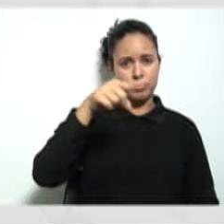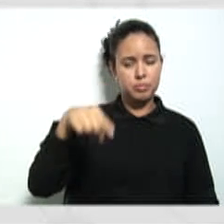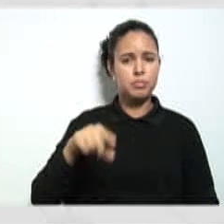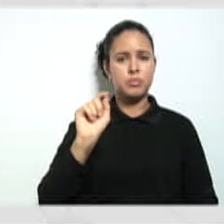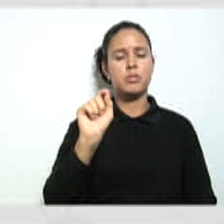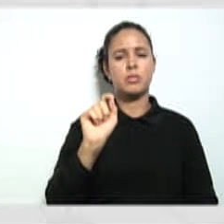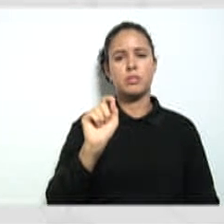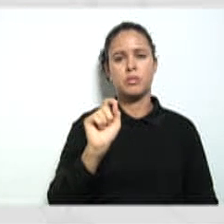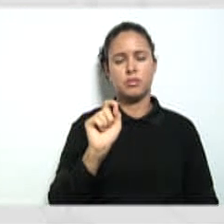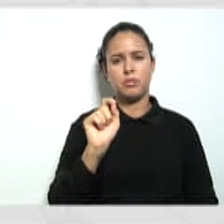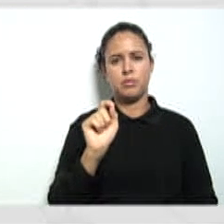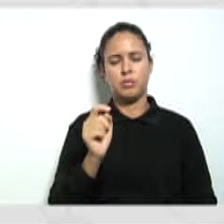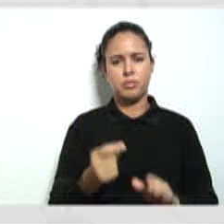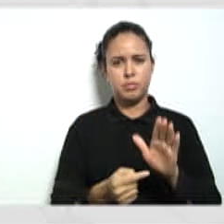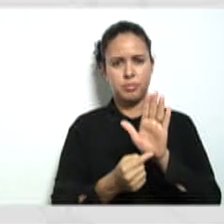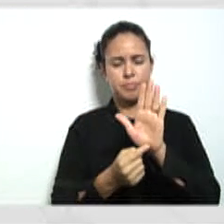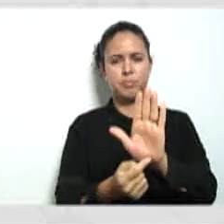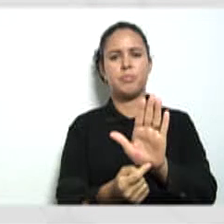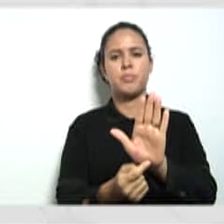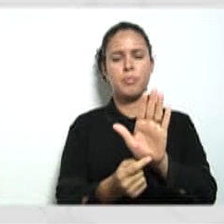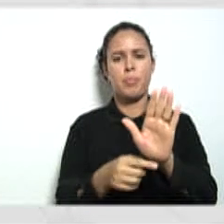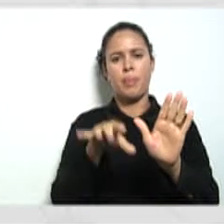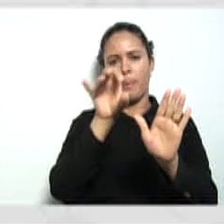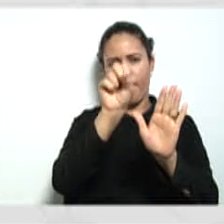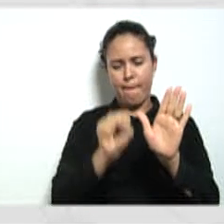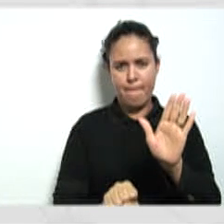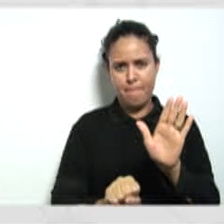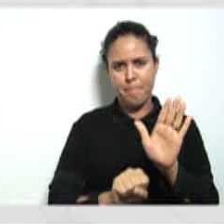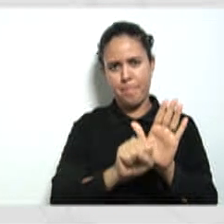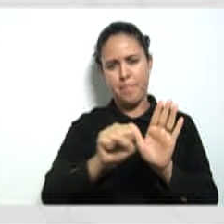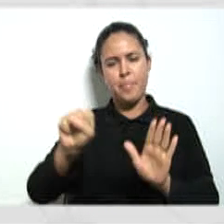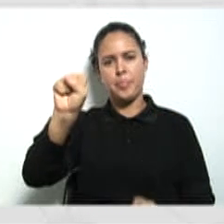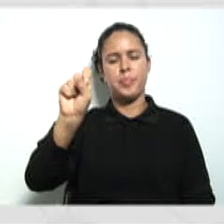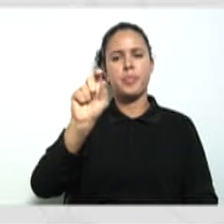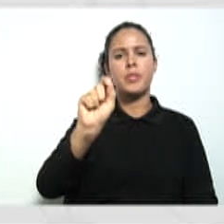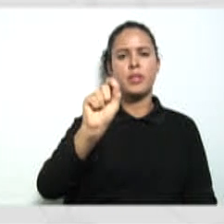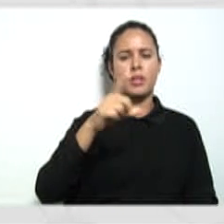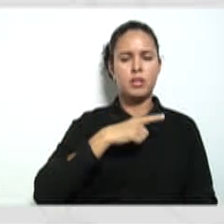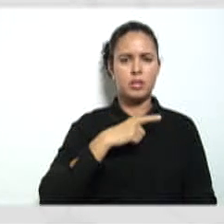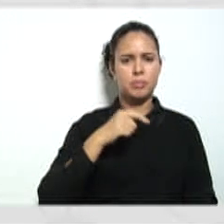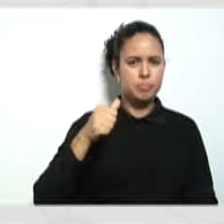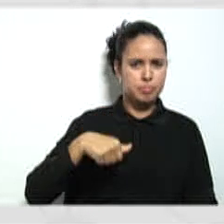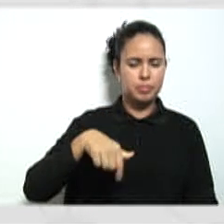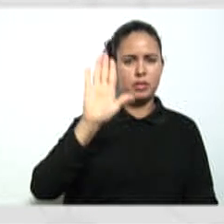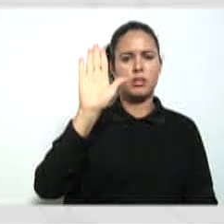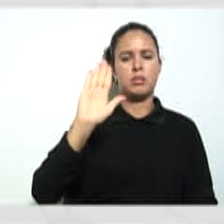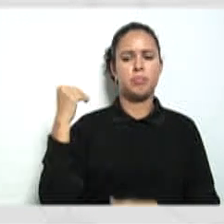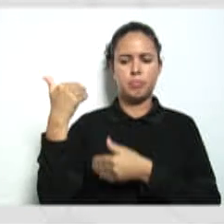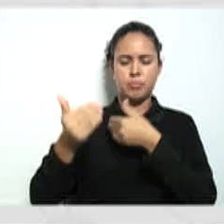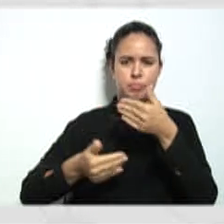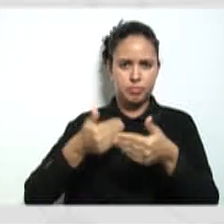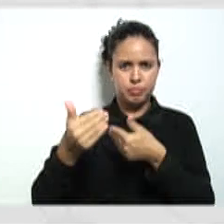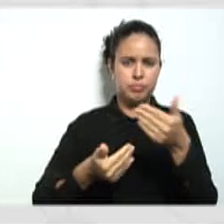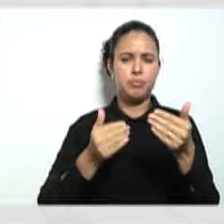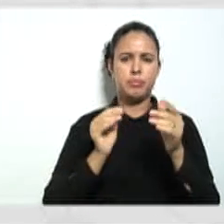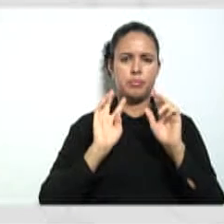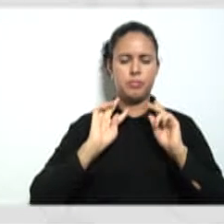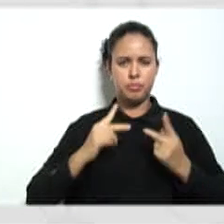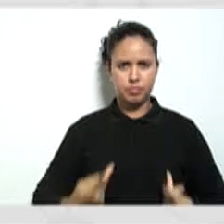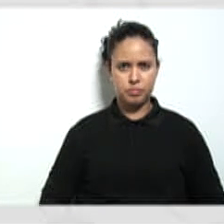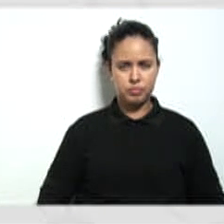ficam evidentes, sendo as regiões Sul e Sudeste as que possuem melhores índices de desenvolvimento humano,